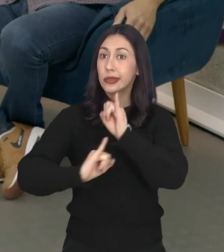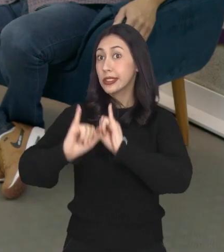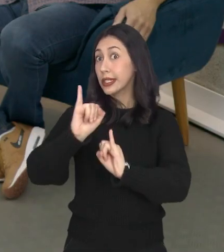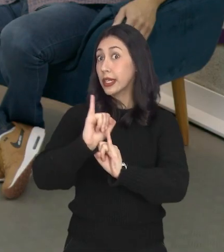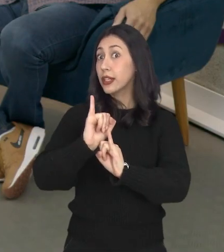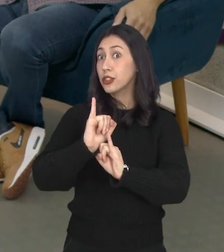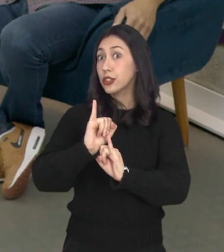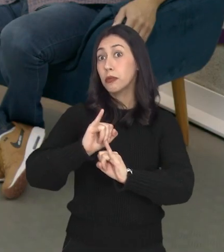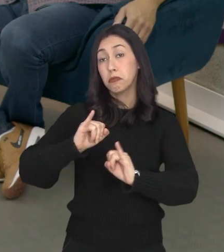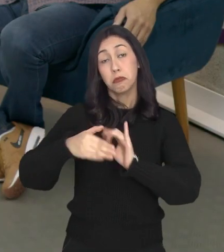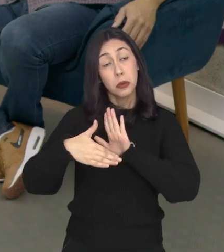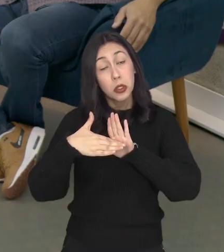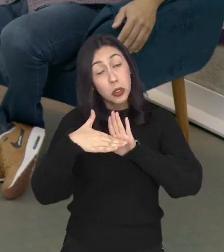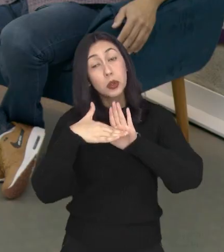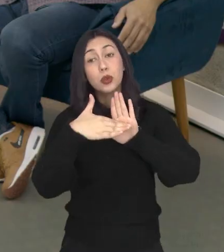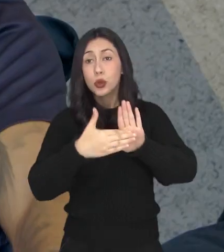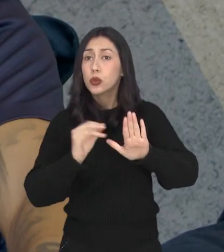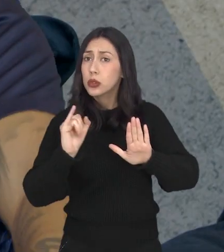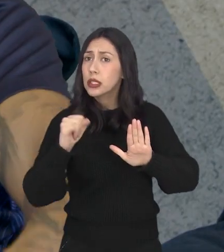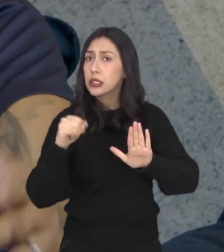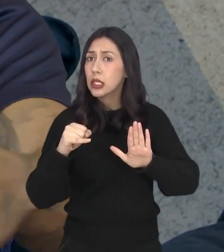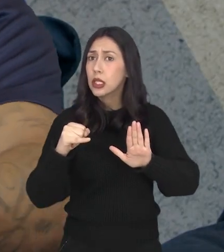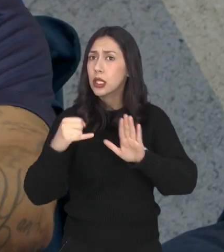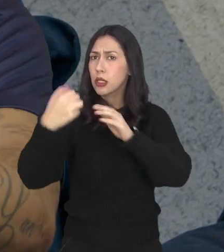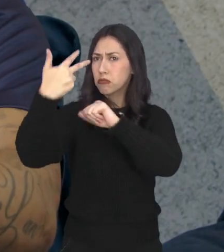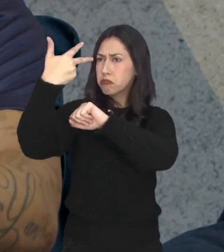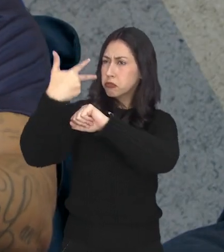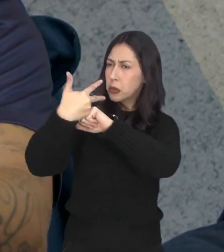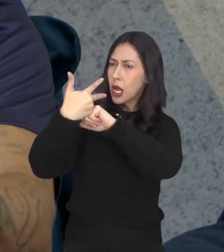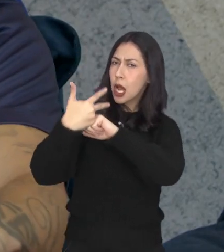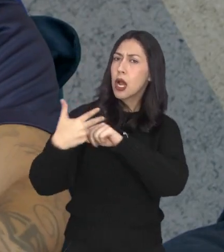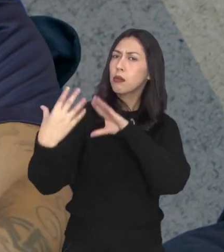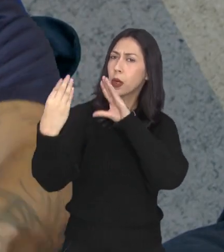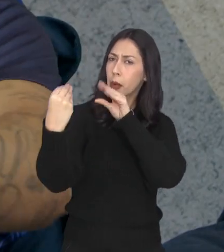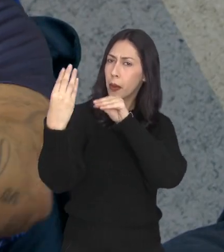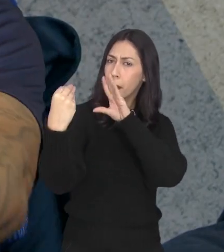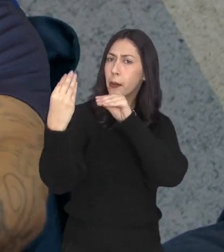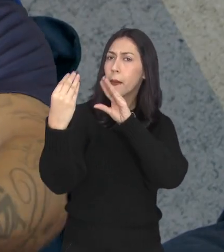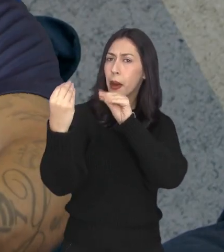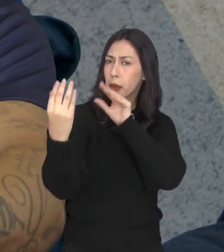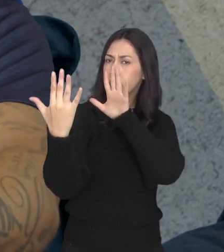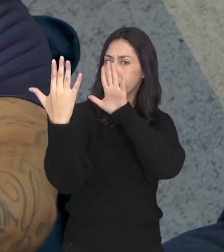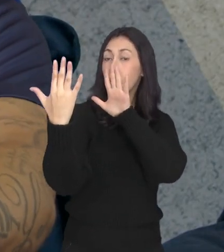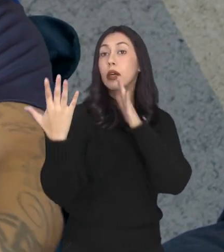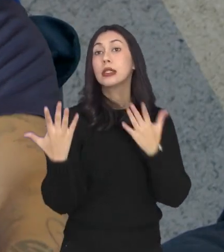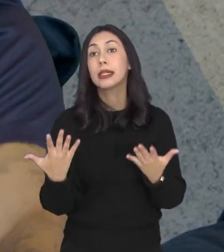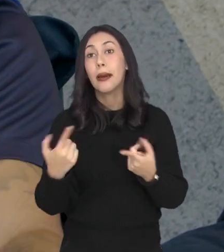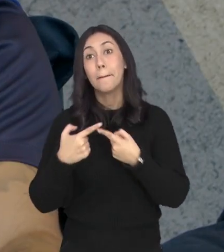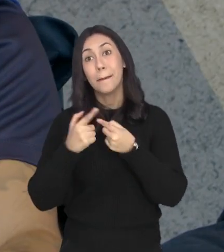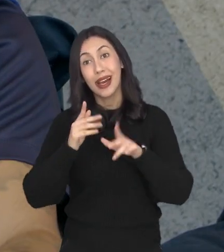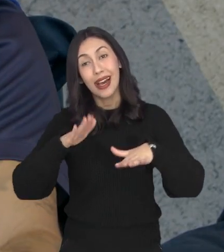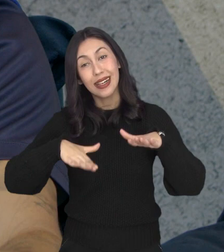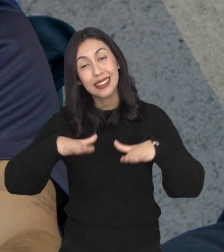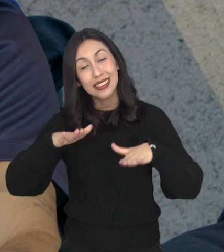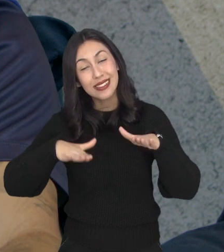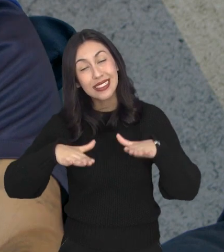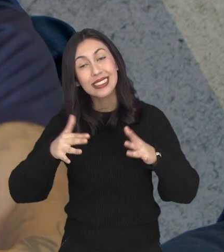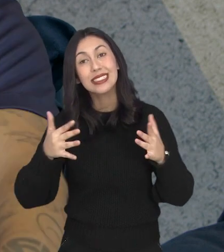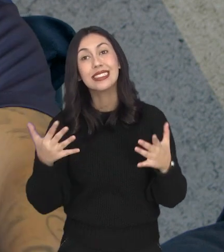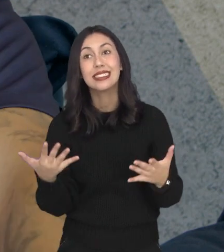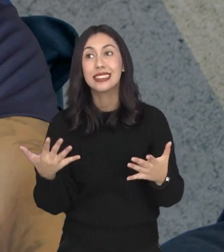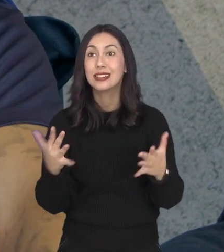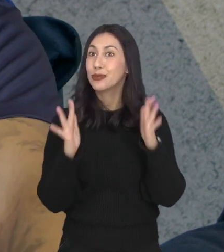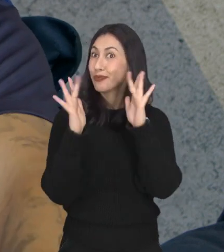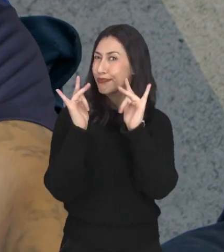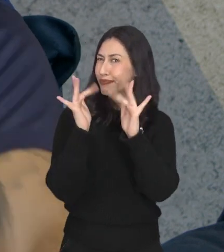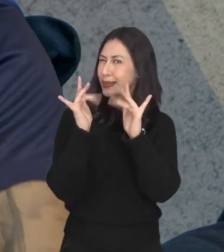tudo na internet. Um ponto ajuda, até na questão de uma videochamada para poder falar com os pais, mas